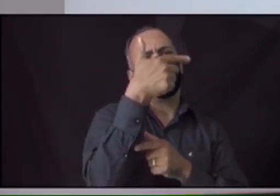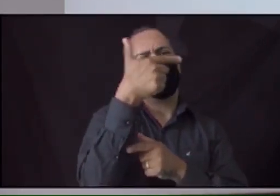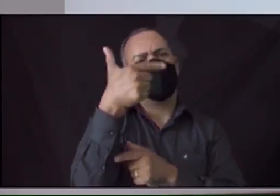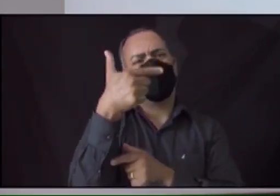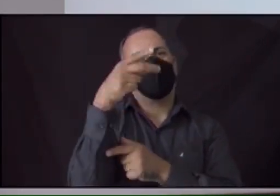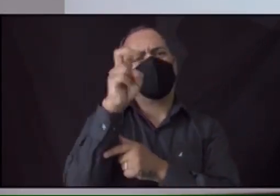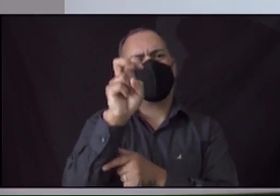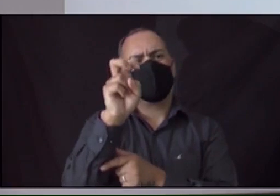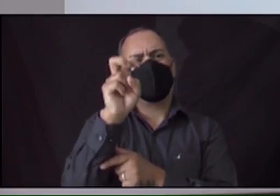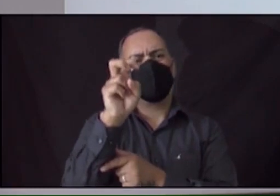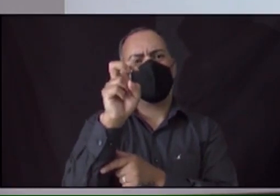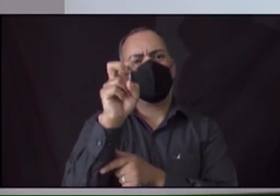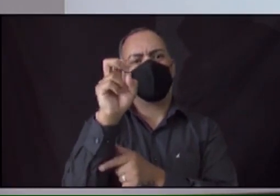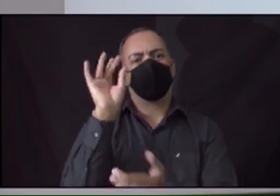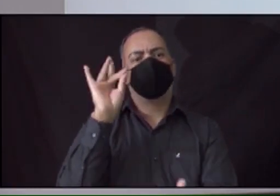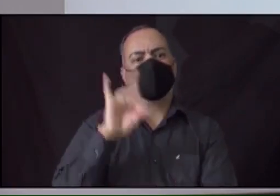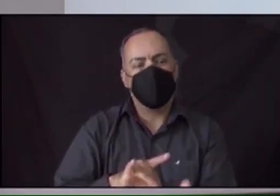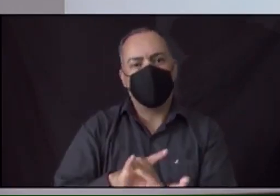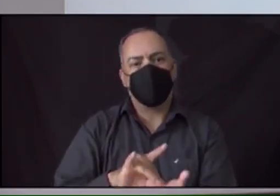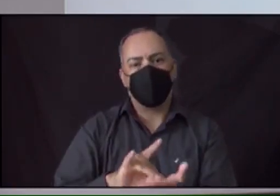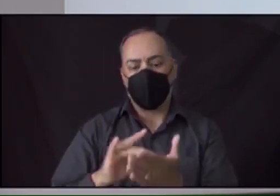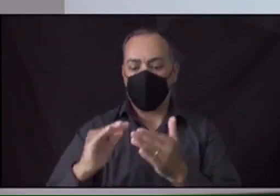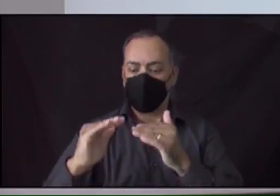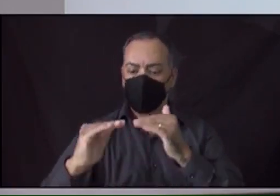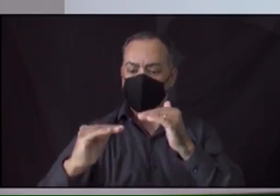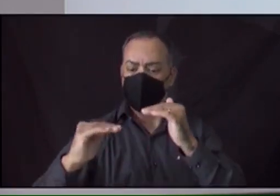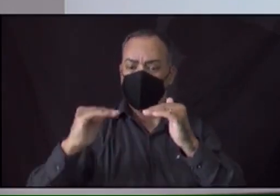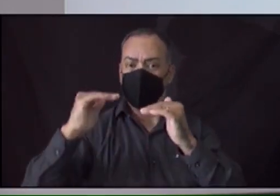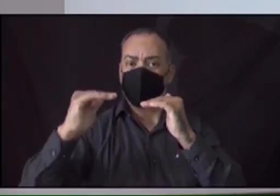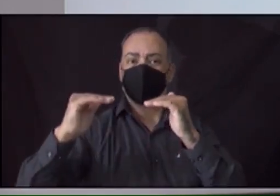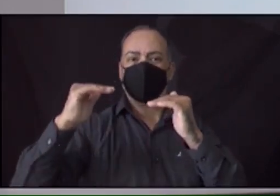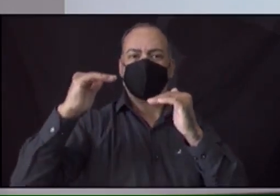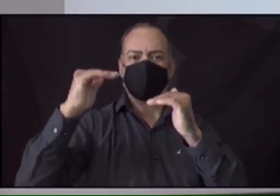notificações começaram a crescer. Teve uma queda.